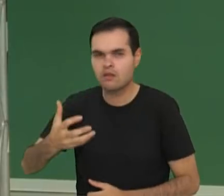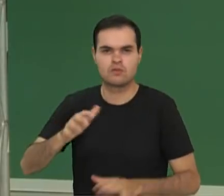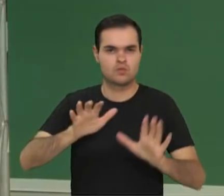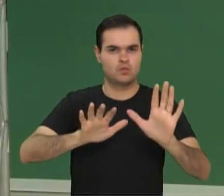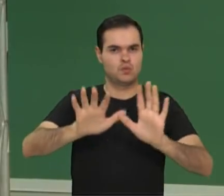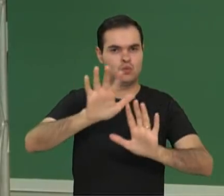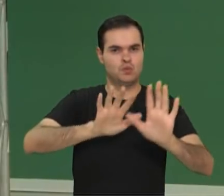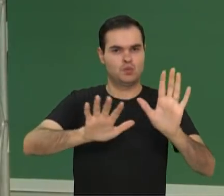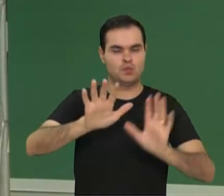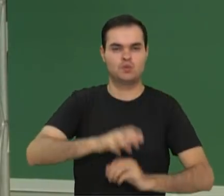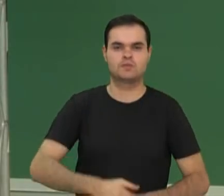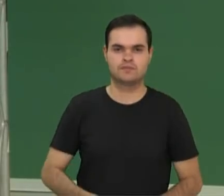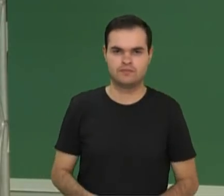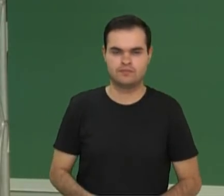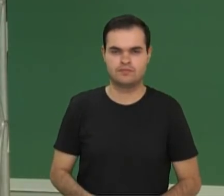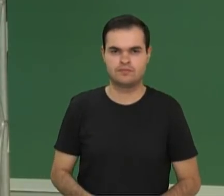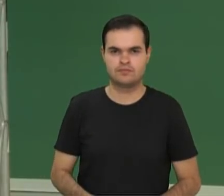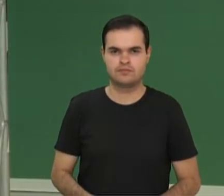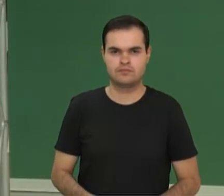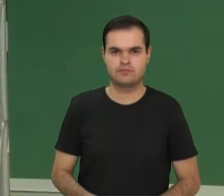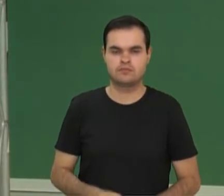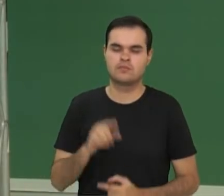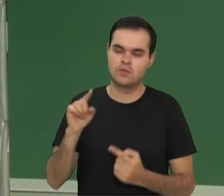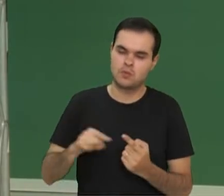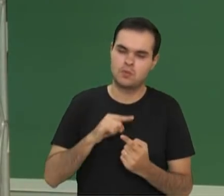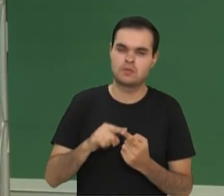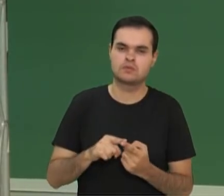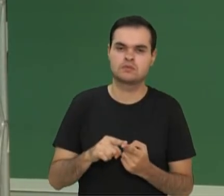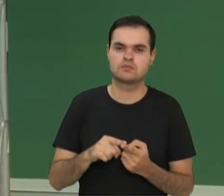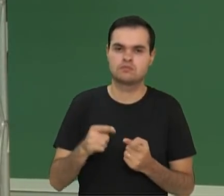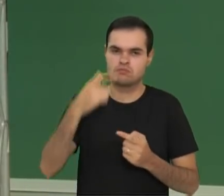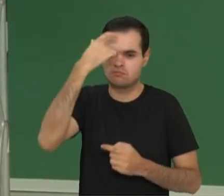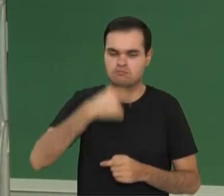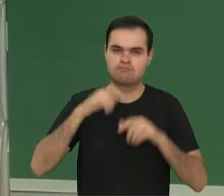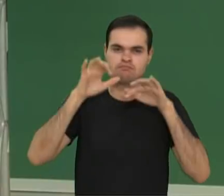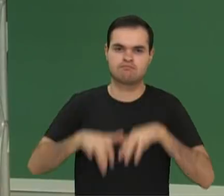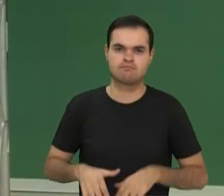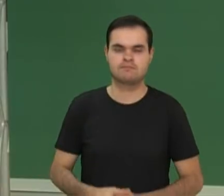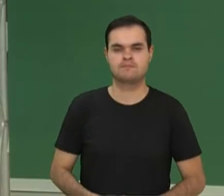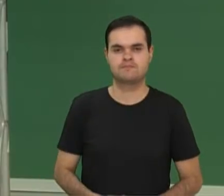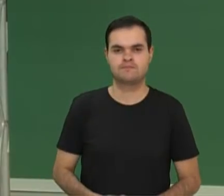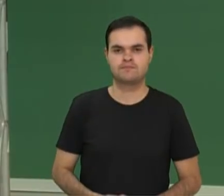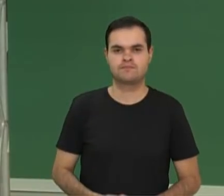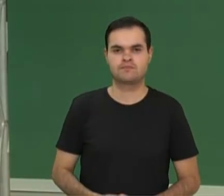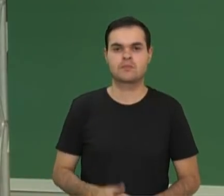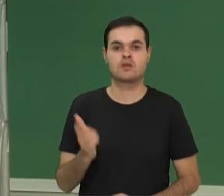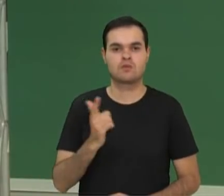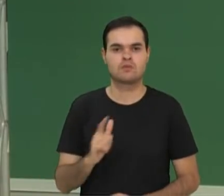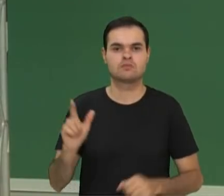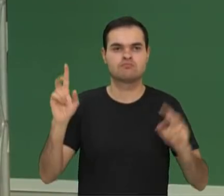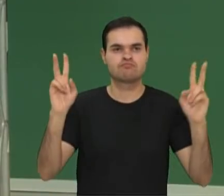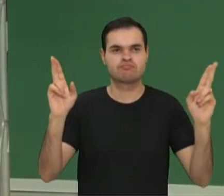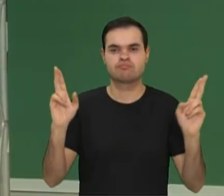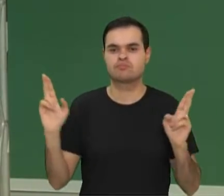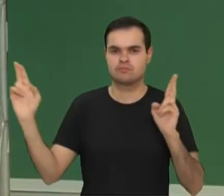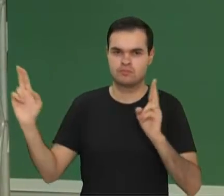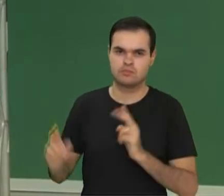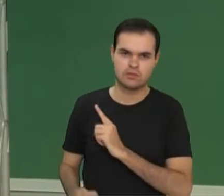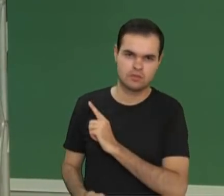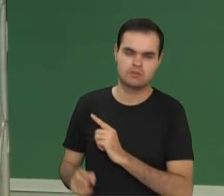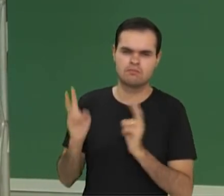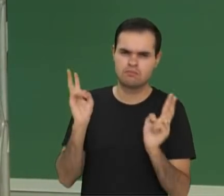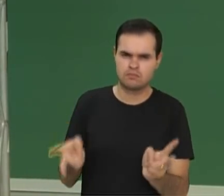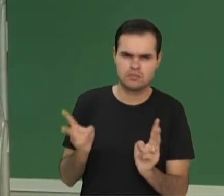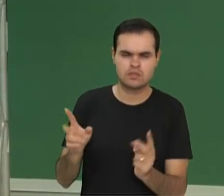cuidado, certo? Esse é o objetivo do articulista. Outros trechos no texto indicam a